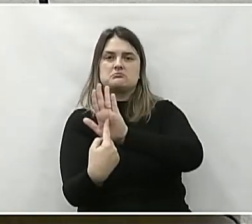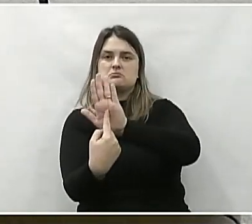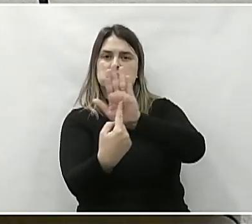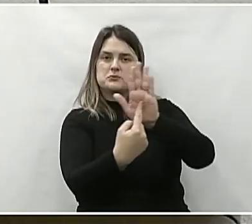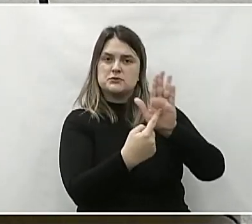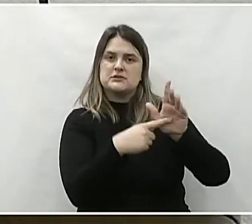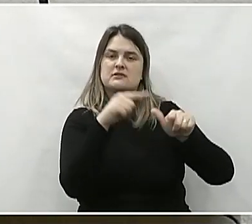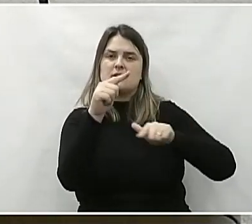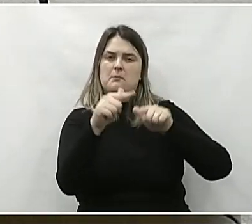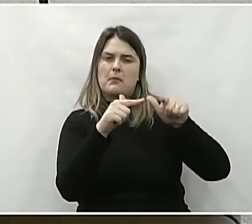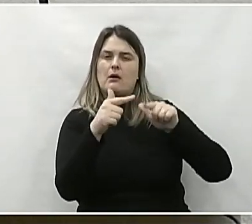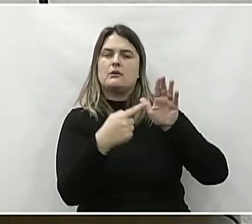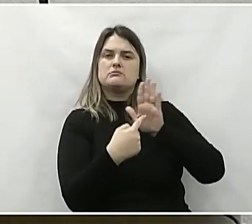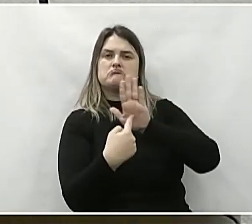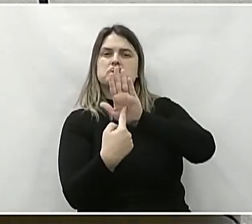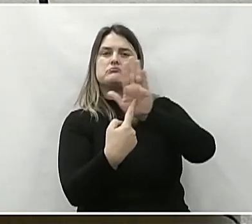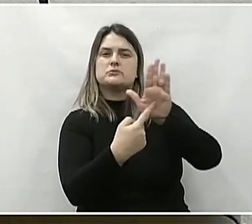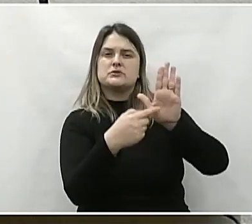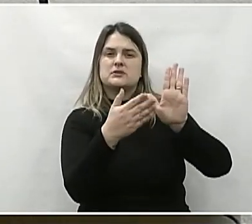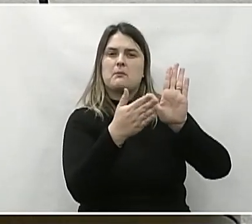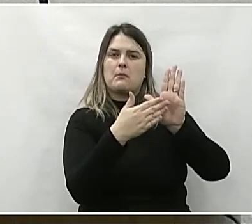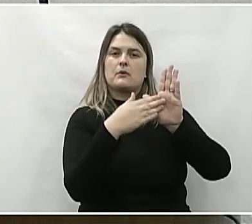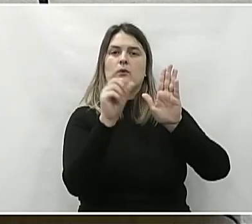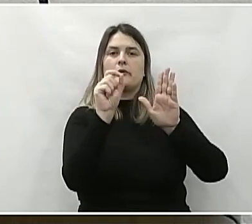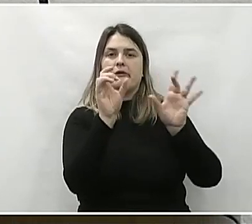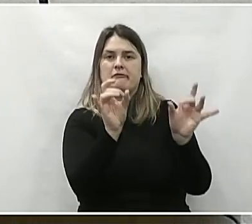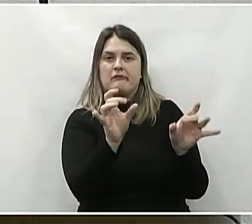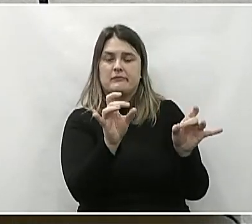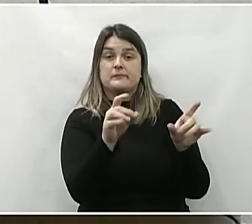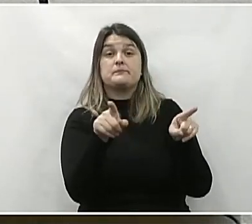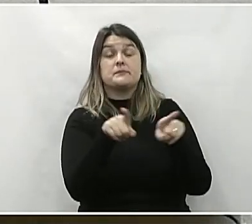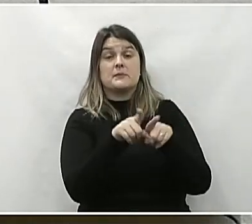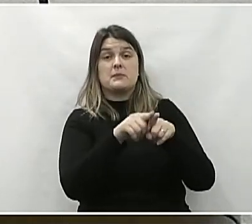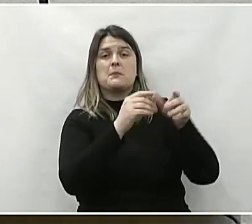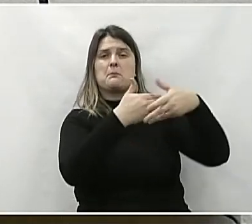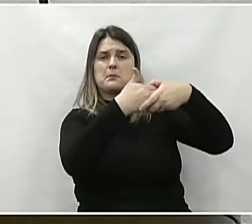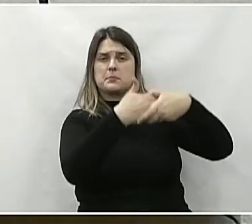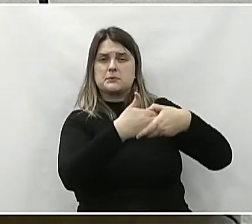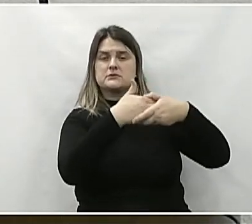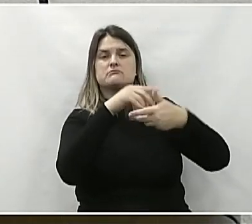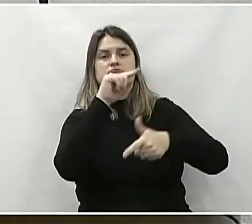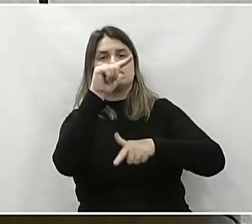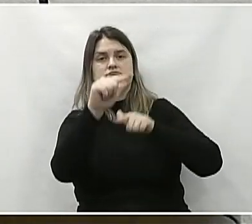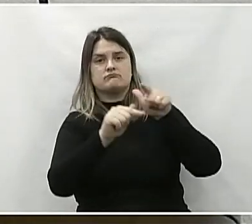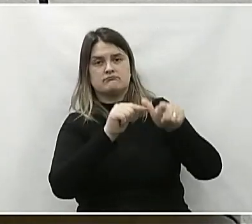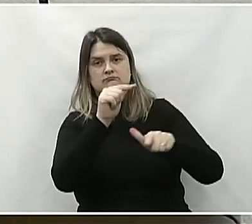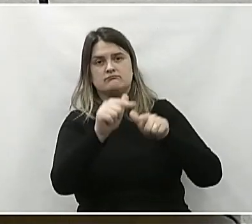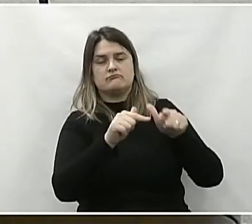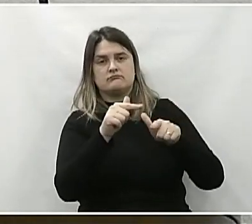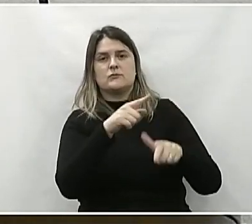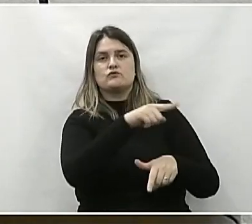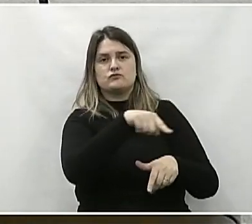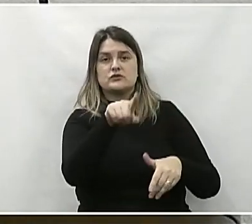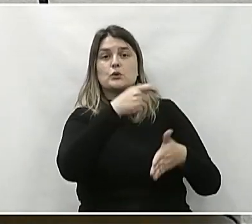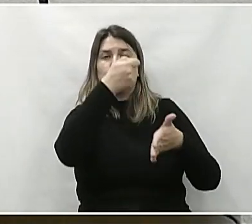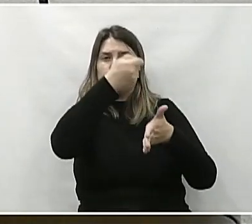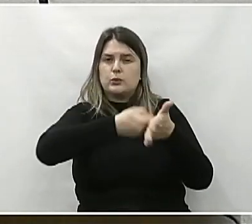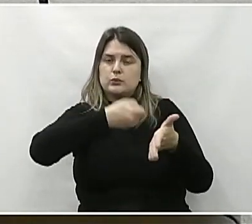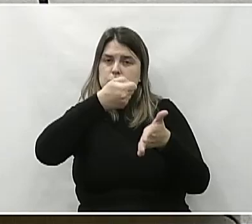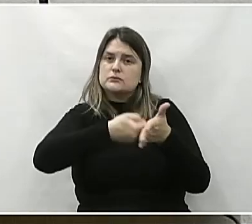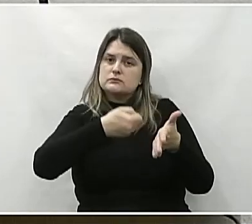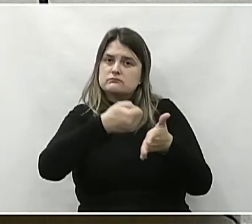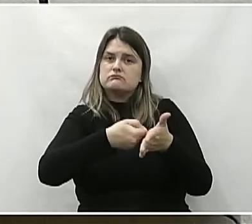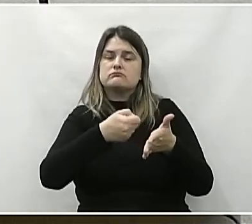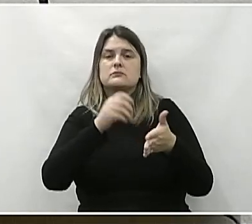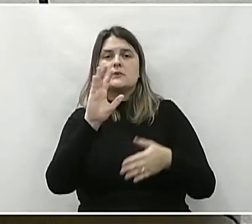além do seu produto mas enaltecendo o trabalho de vocês o qual Lutaram tanto para